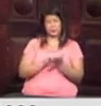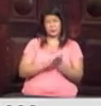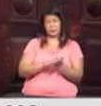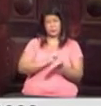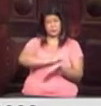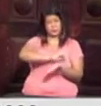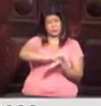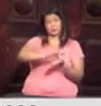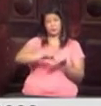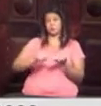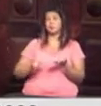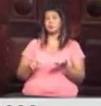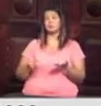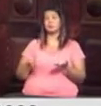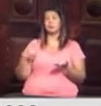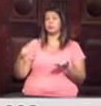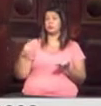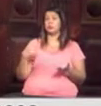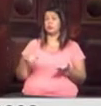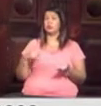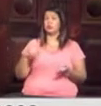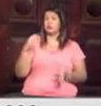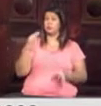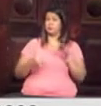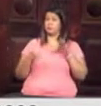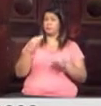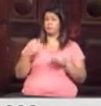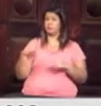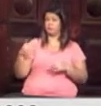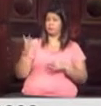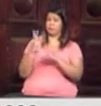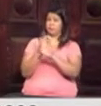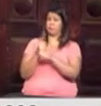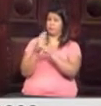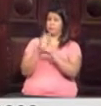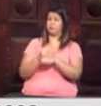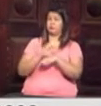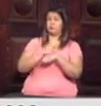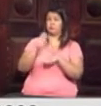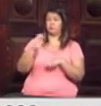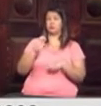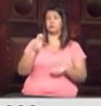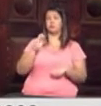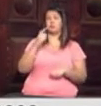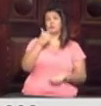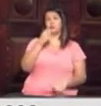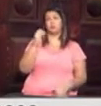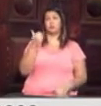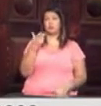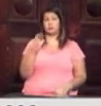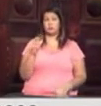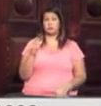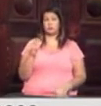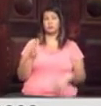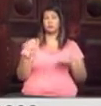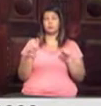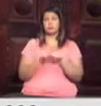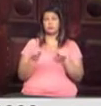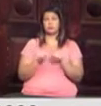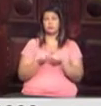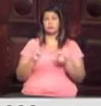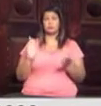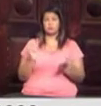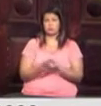na discussão da aprovação das contas do Estado no ano de 2015, na minha opinião, são flagrantes. E não é possível